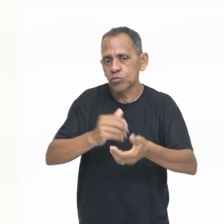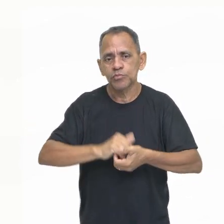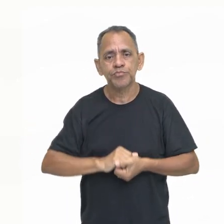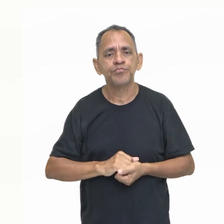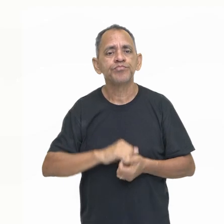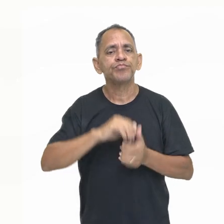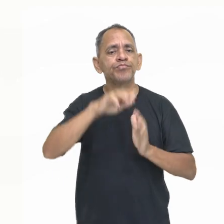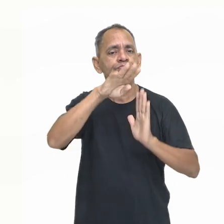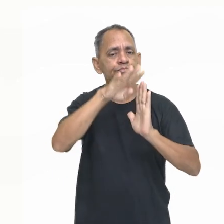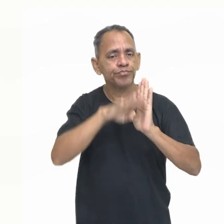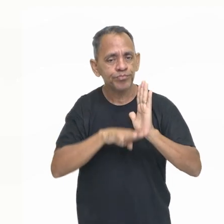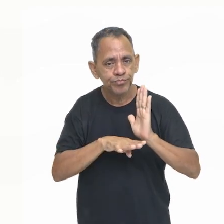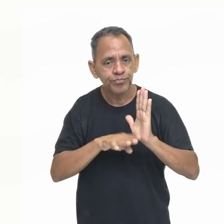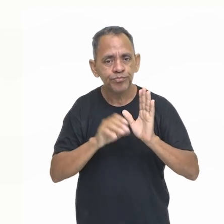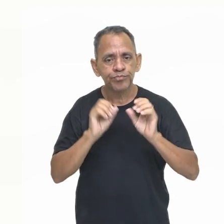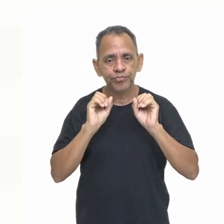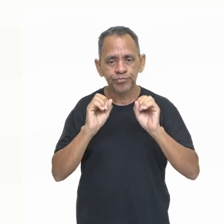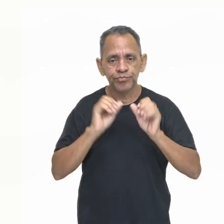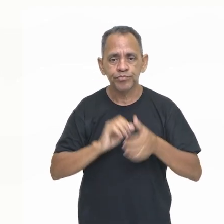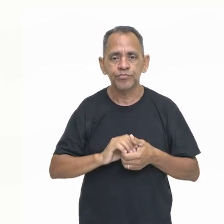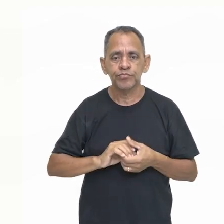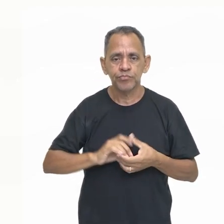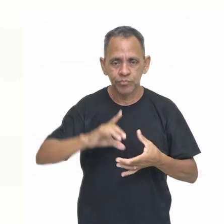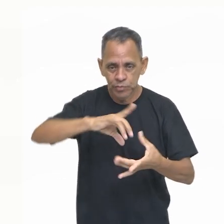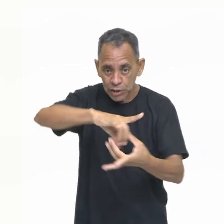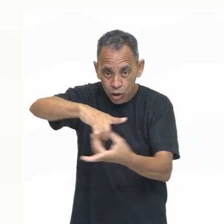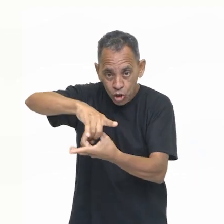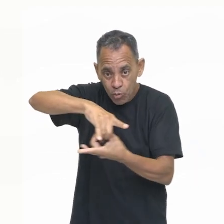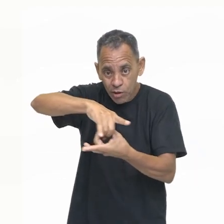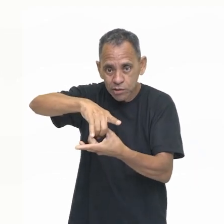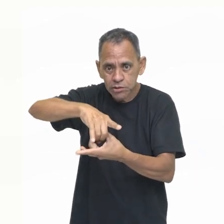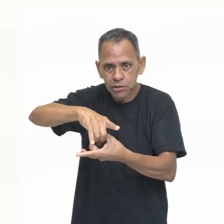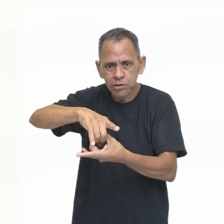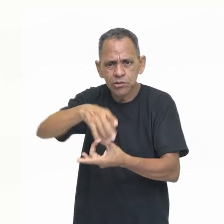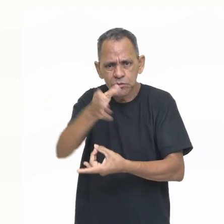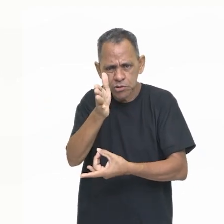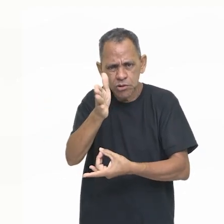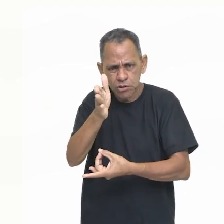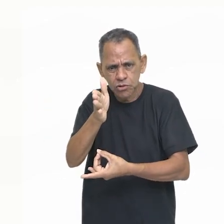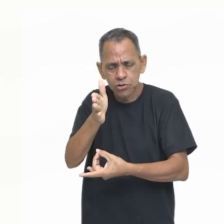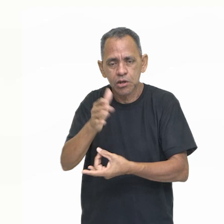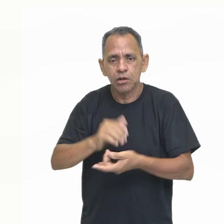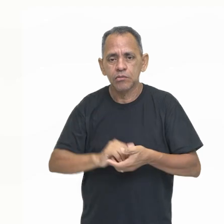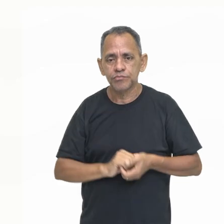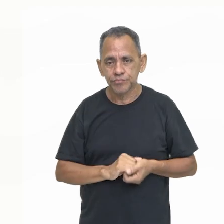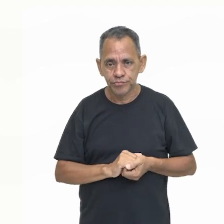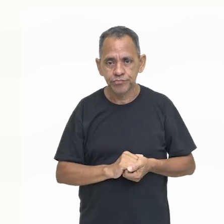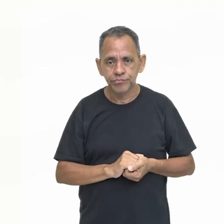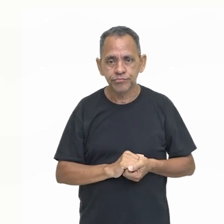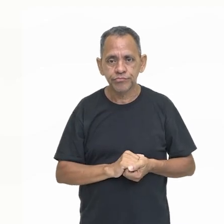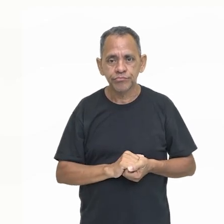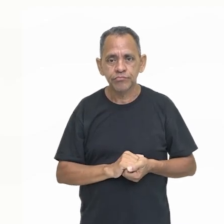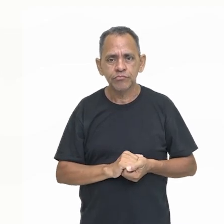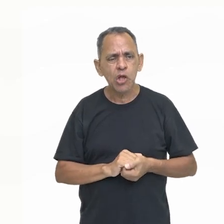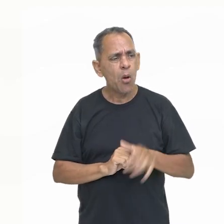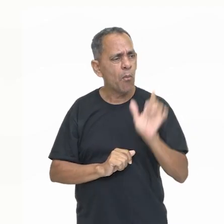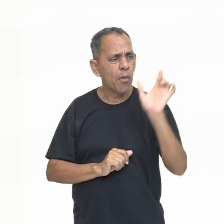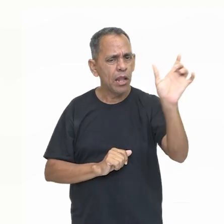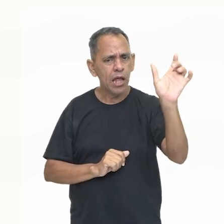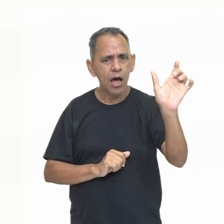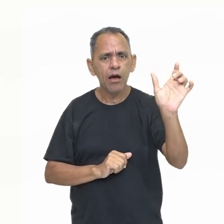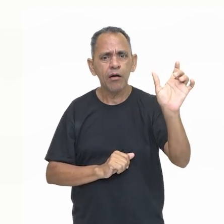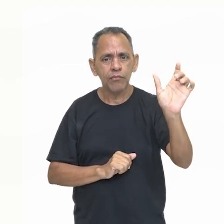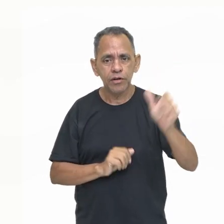pela globalização. Eu tenho certeza que você já ouviu falar, desse termo tão importante.